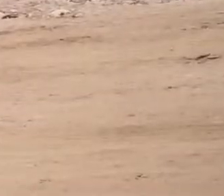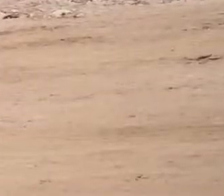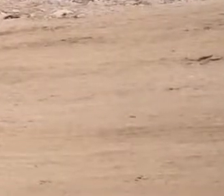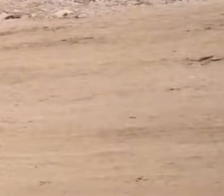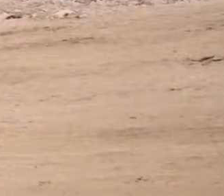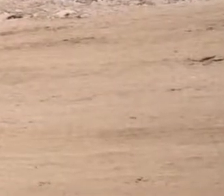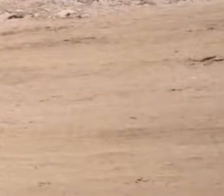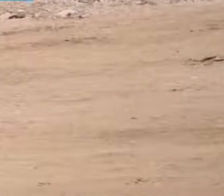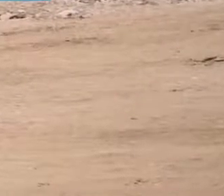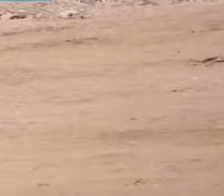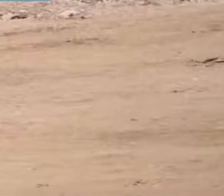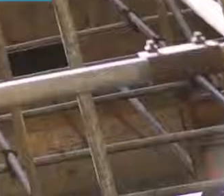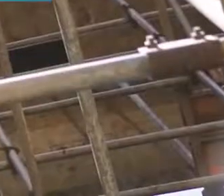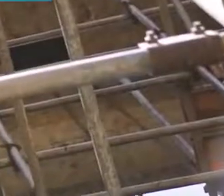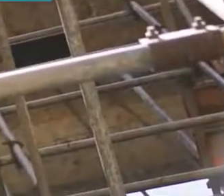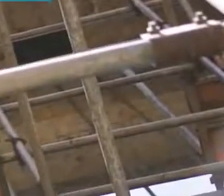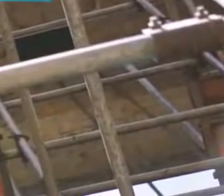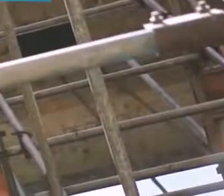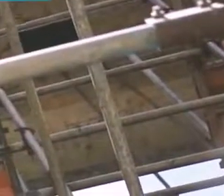a